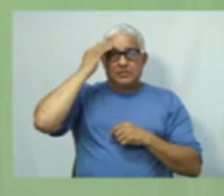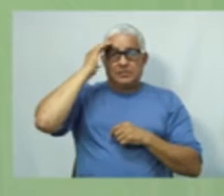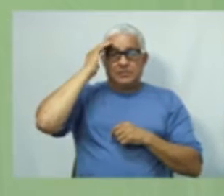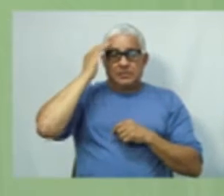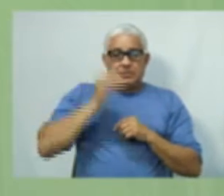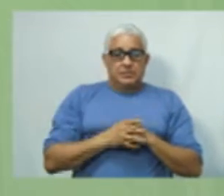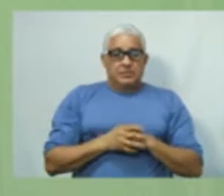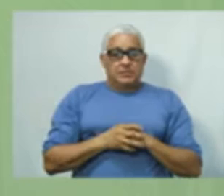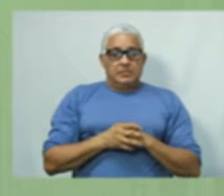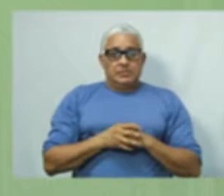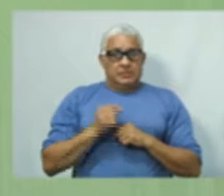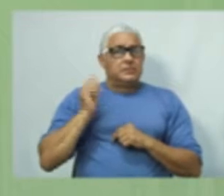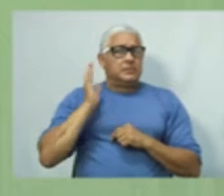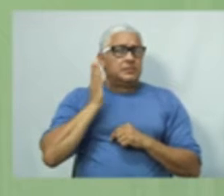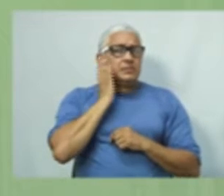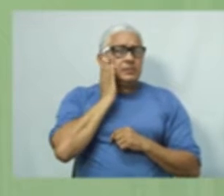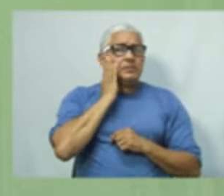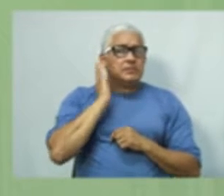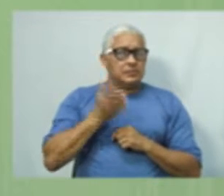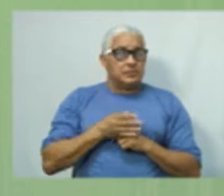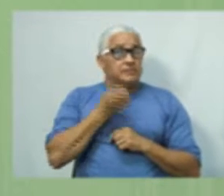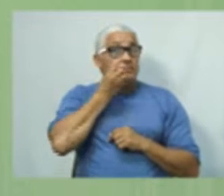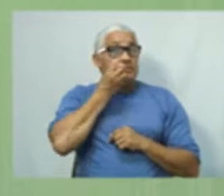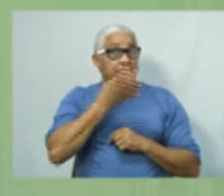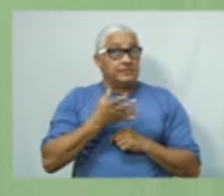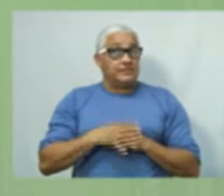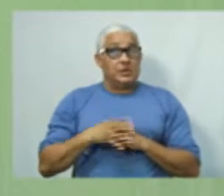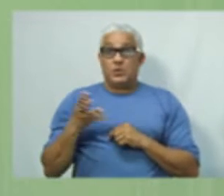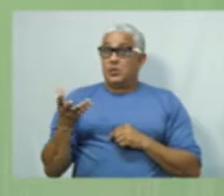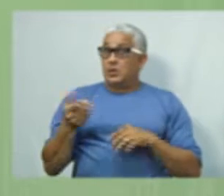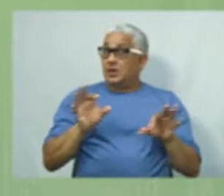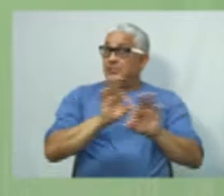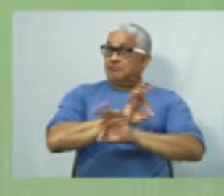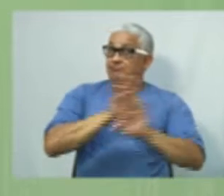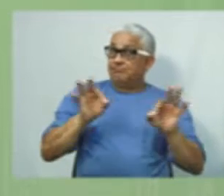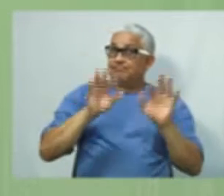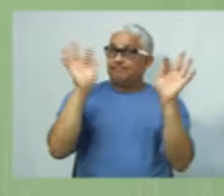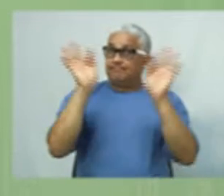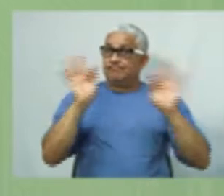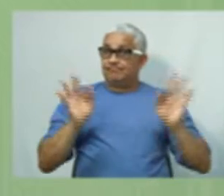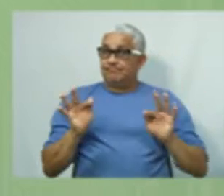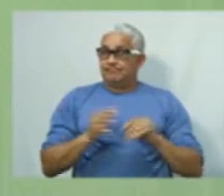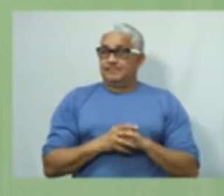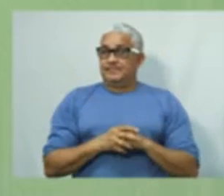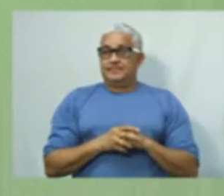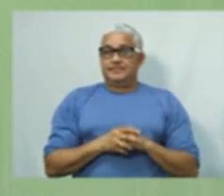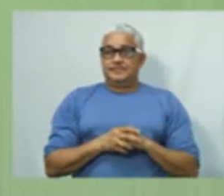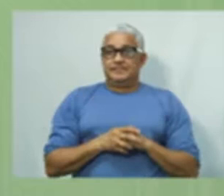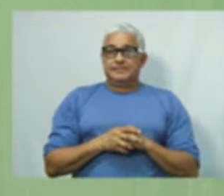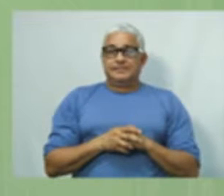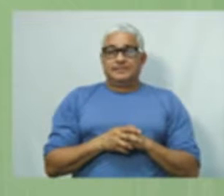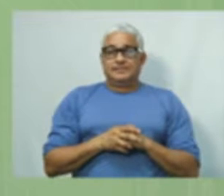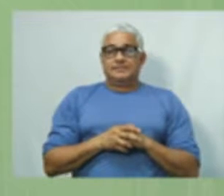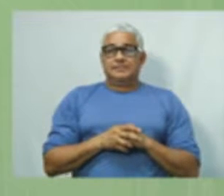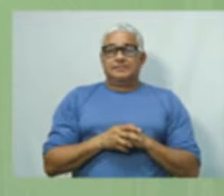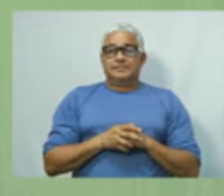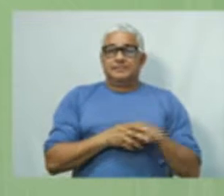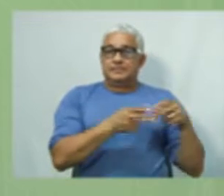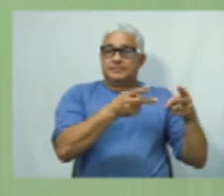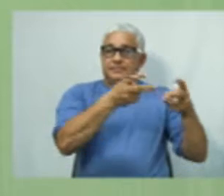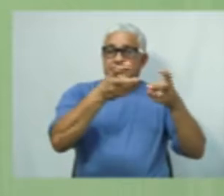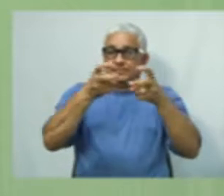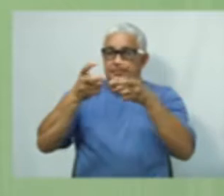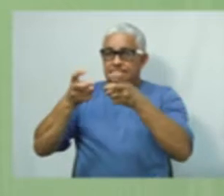Aí fala, professor, eu já sei. Que bom, que maravilha, ficamos muito felizes com isso. Identificar as